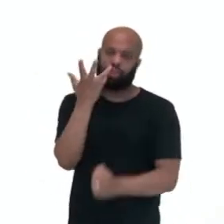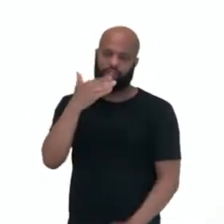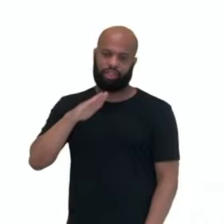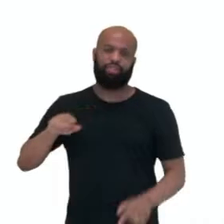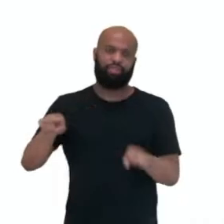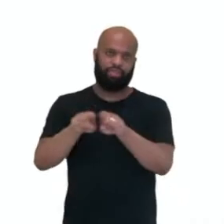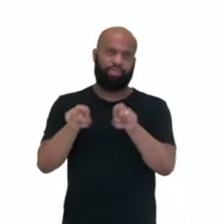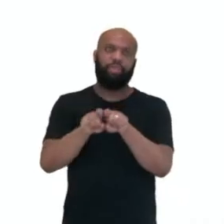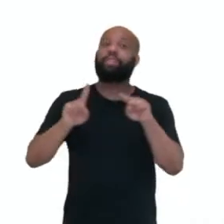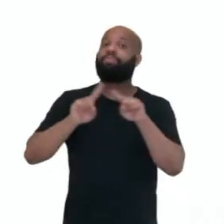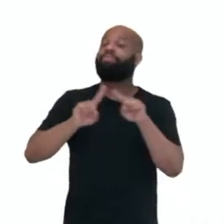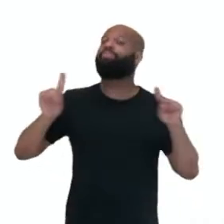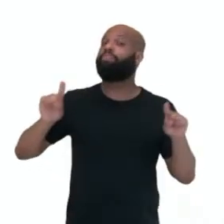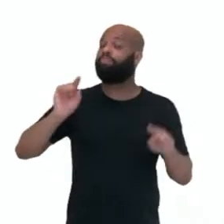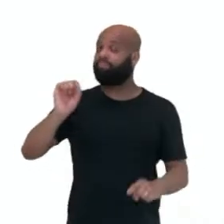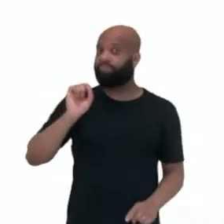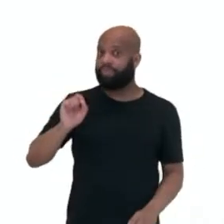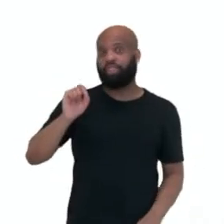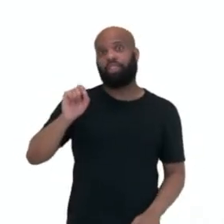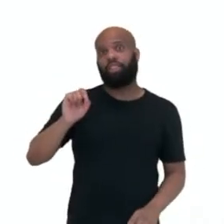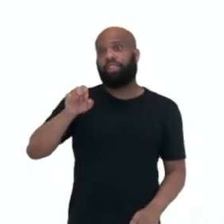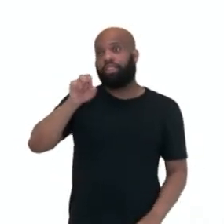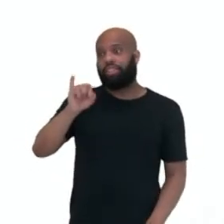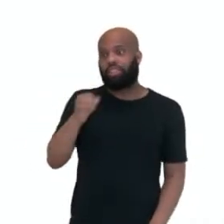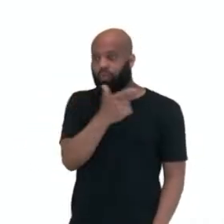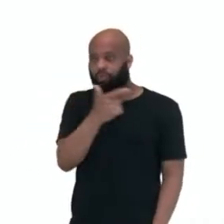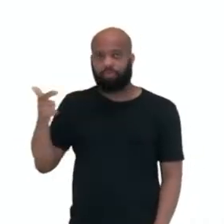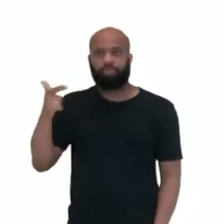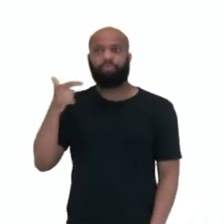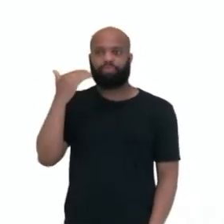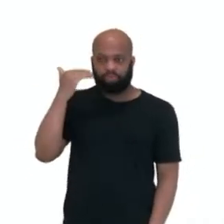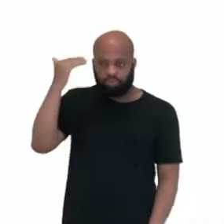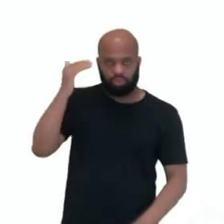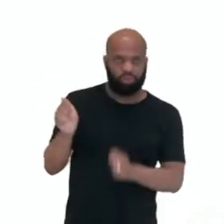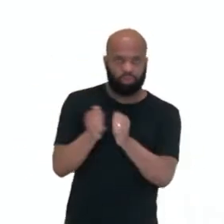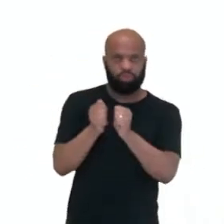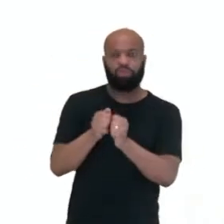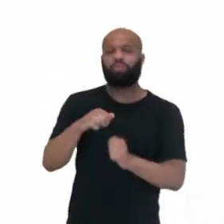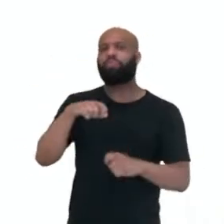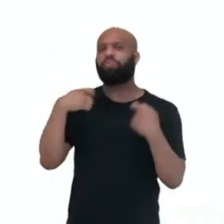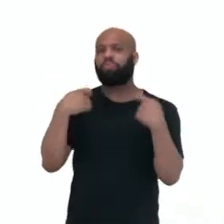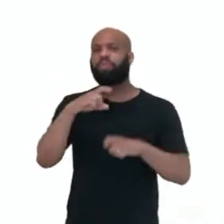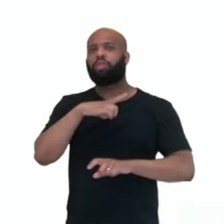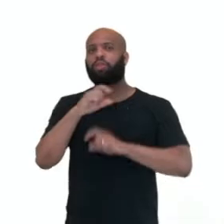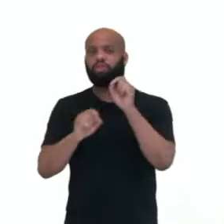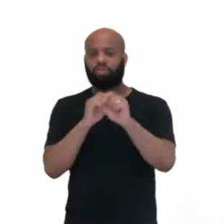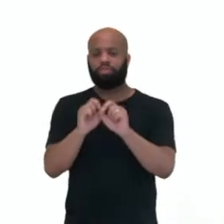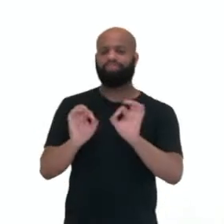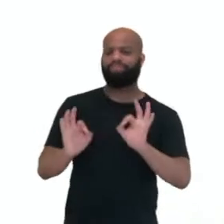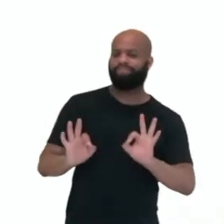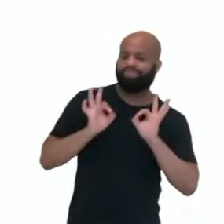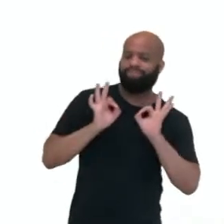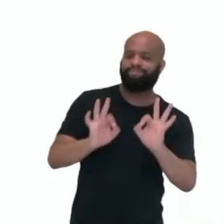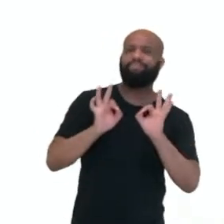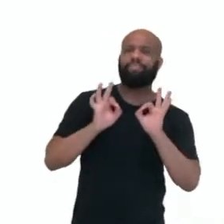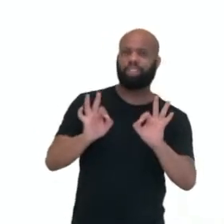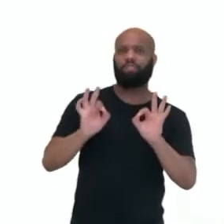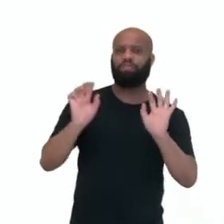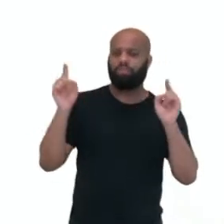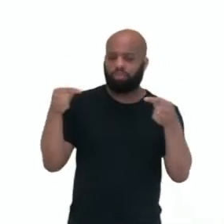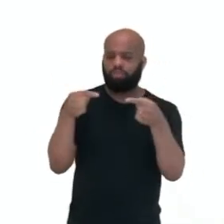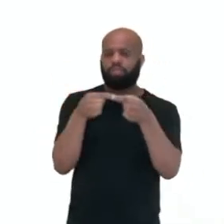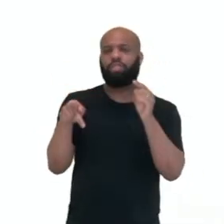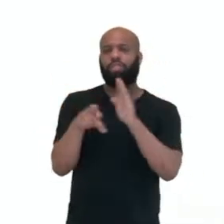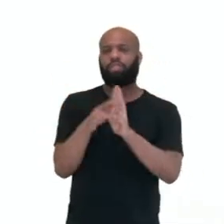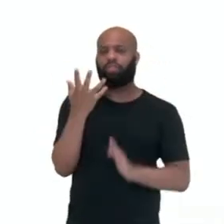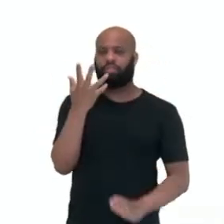crianças. Mas, para não ter um adulto do lado das crianças, tínhamos que ter uma programação adequada à infância, o que não